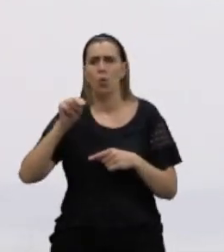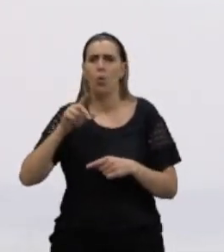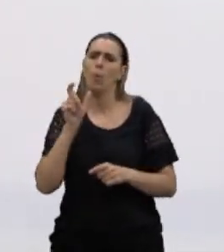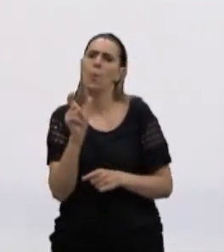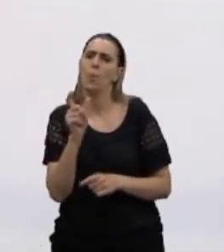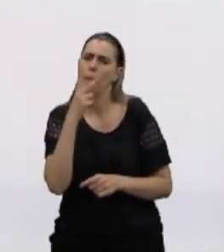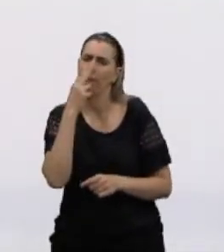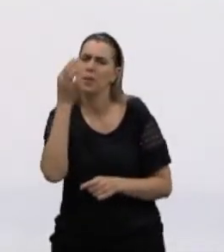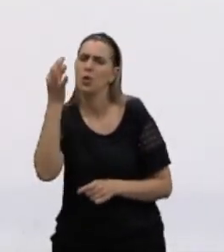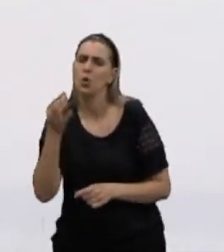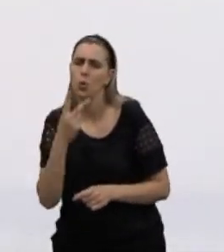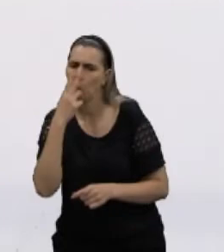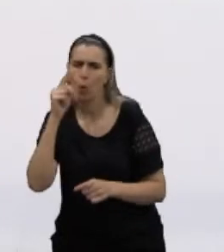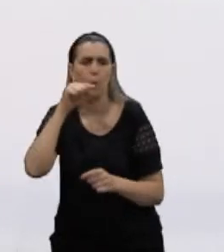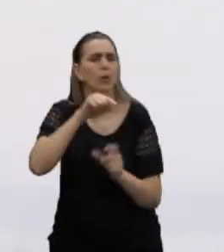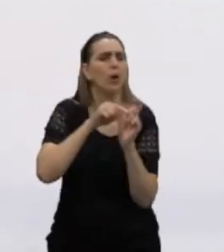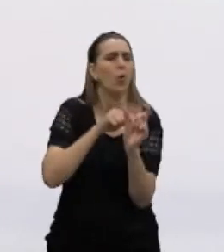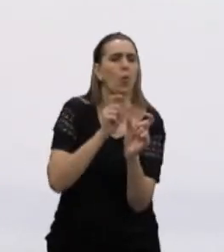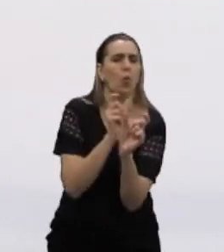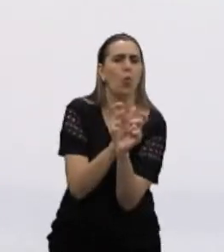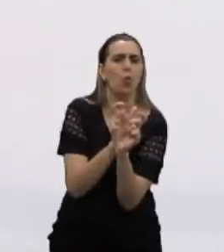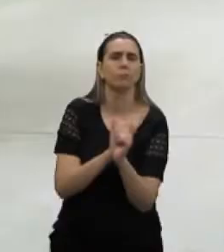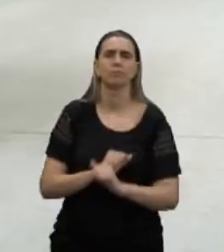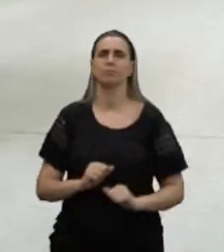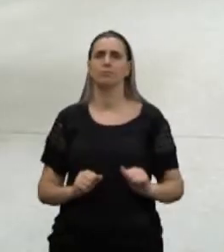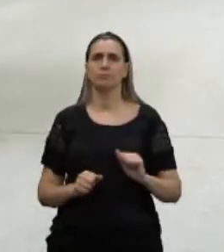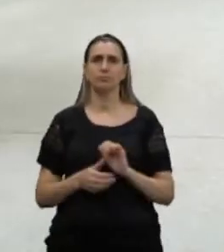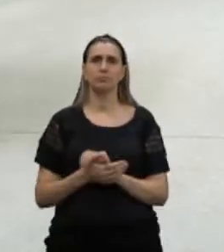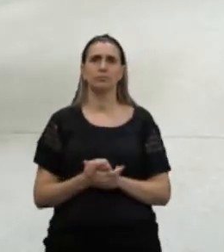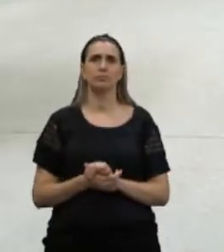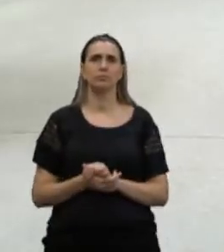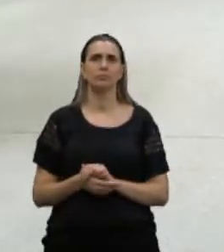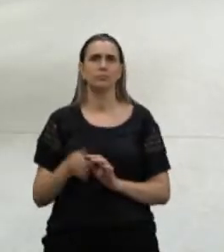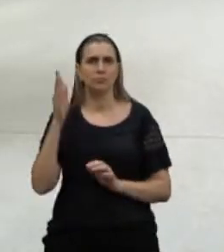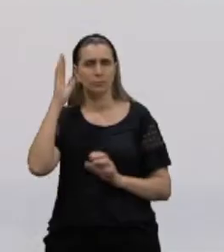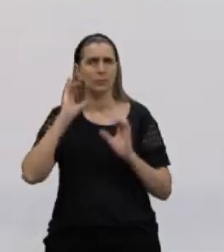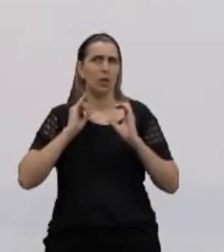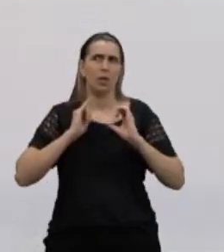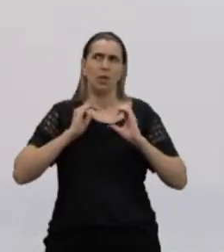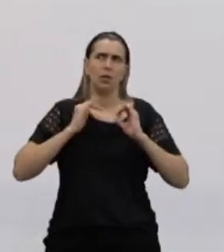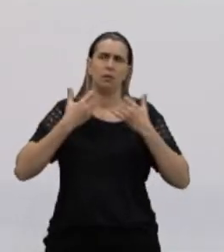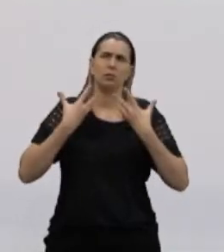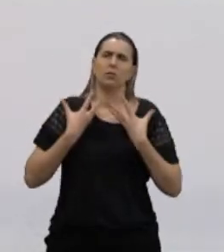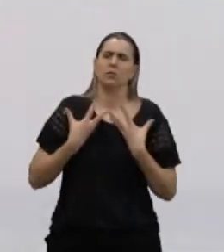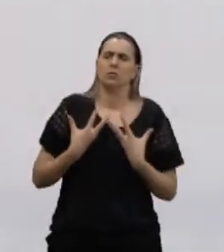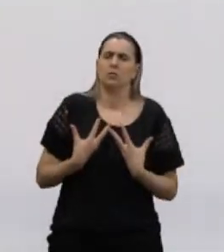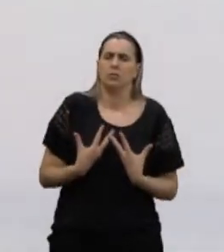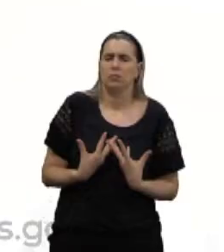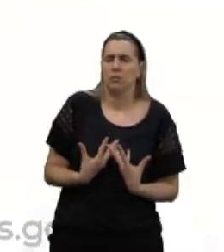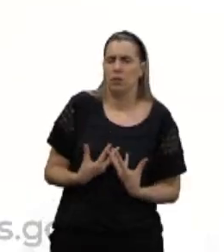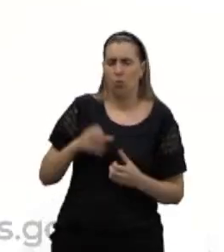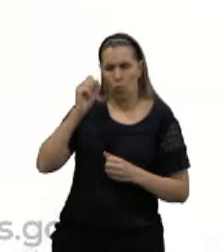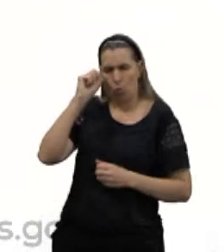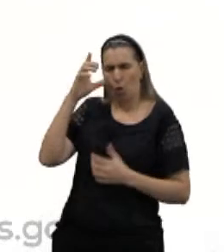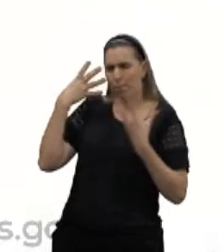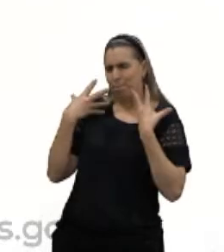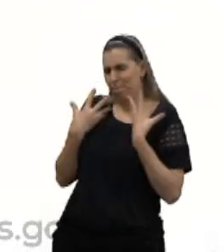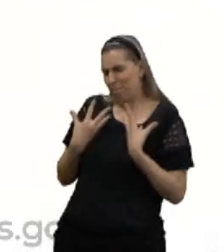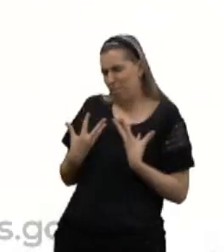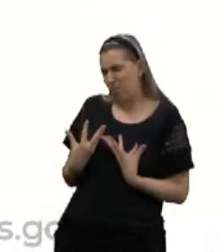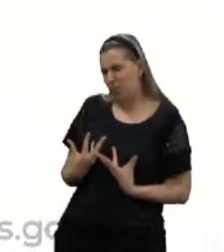palavra vai dizer exatamente a mesma coisa que a outra. É. Cansada e exausta é um outro exemplo. Ah, eu acordei hoje